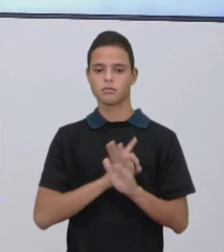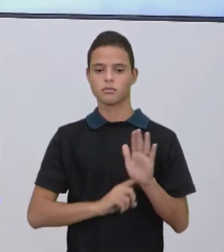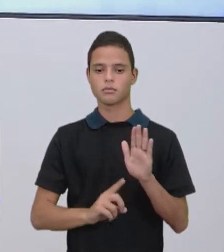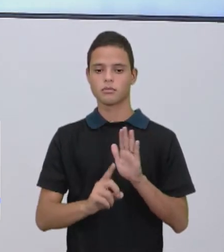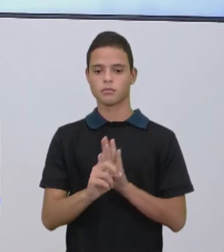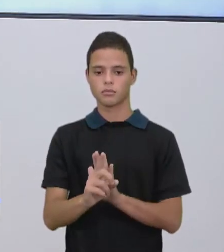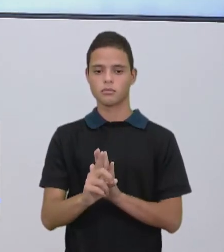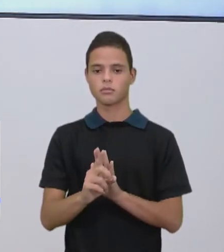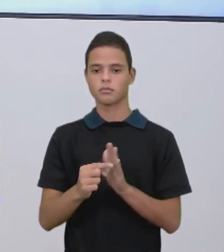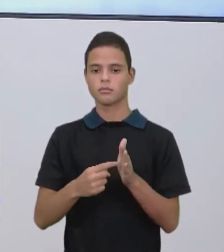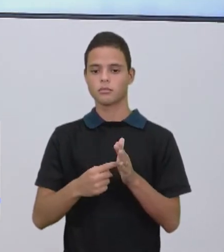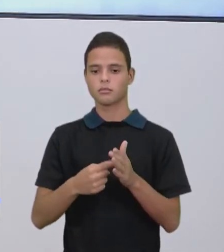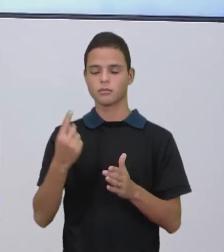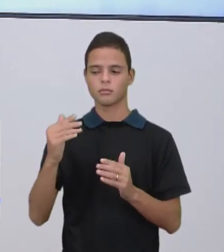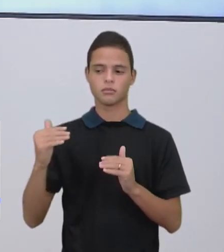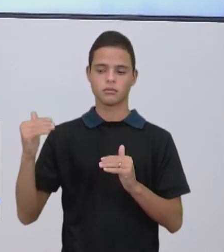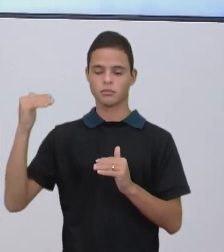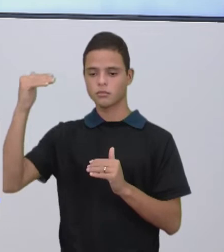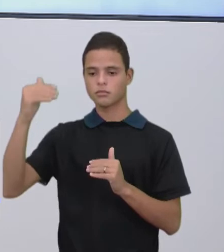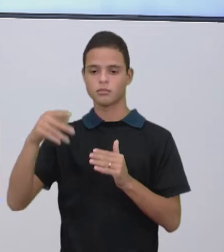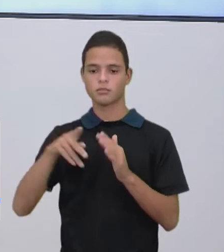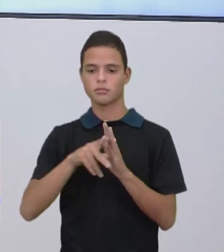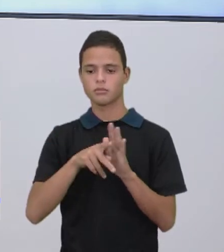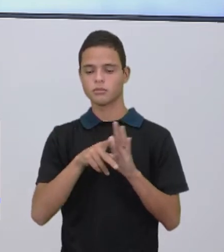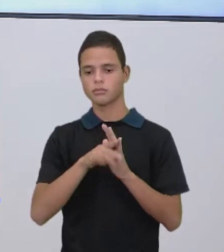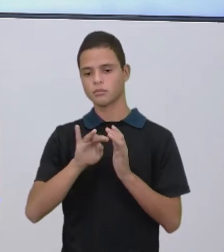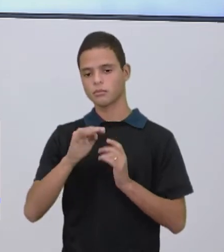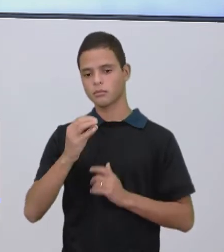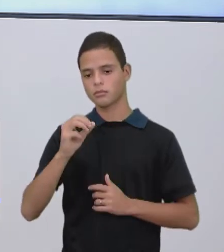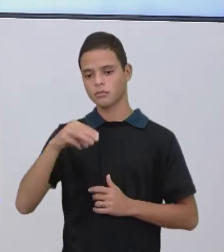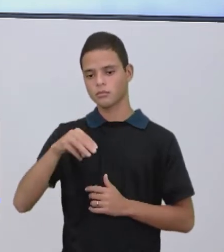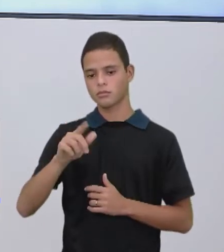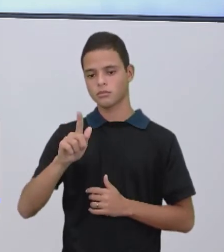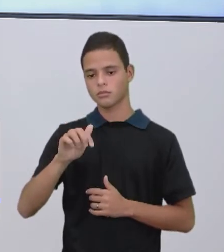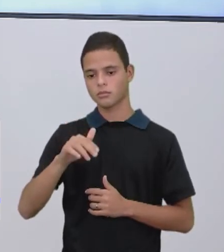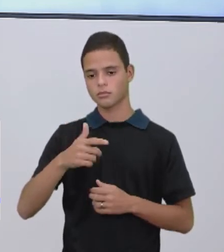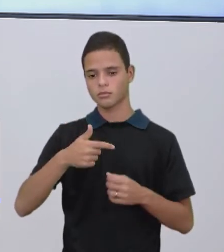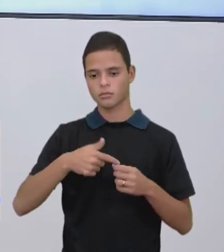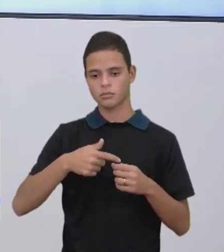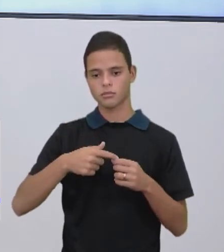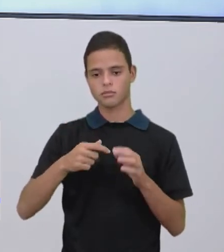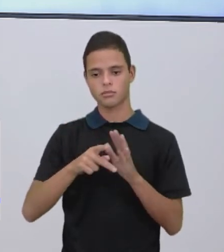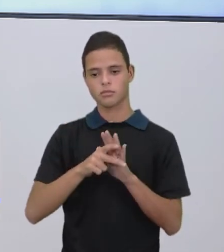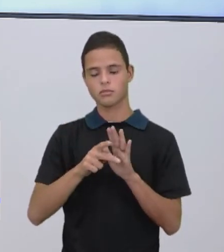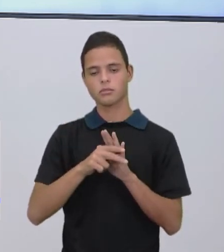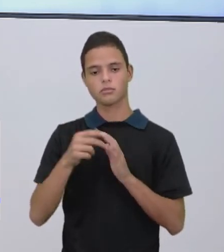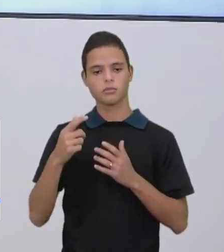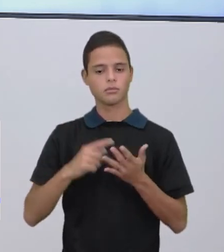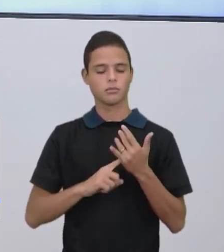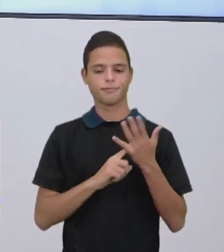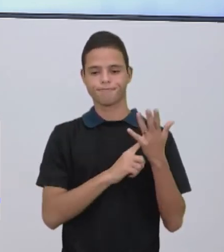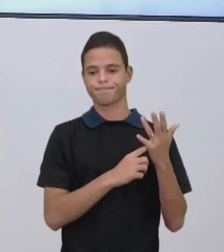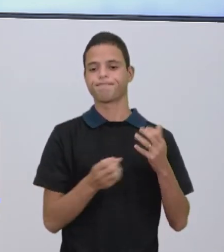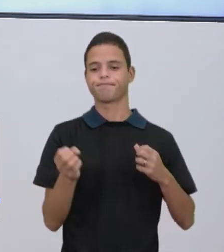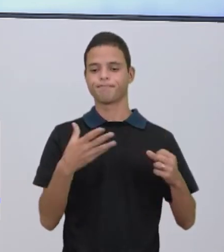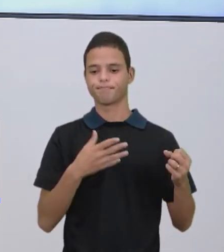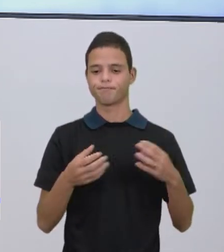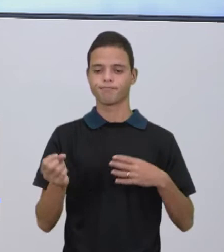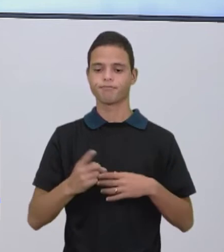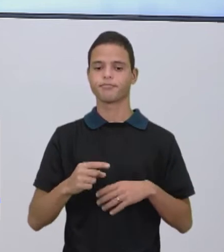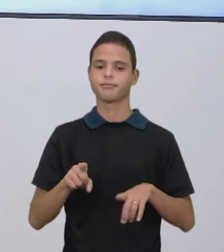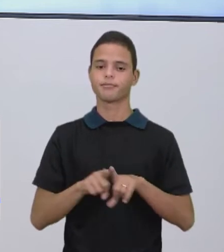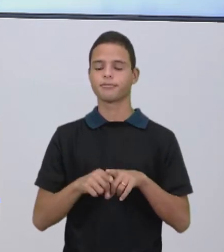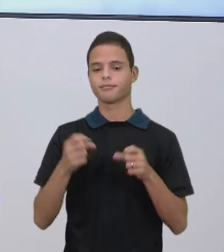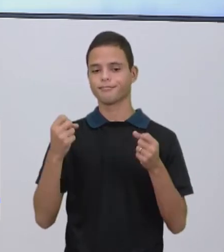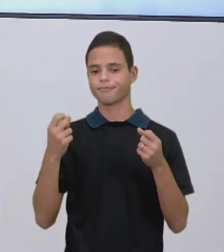top primeiro aí sobre produção de biocombustíveis, portanto são usadas aí tecnologias modernas para a produção disso aí. E aí a gente também vai